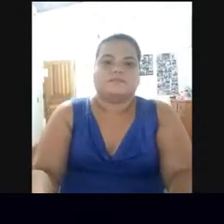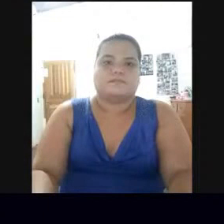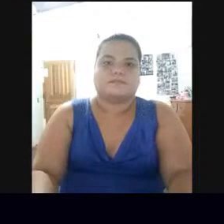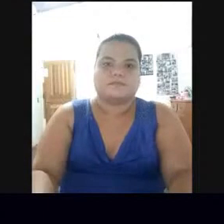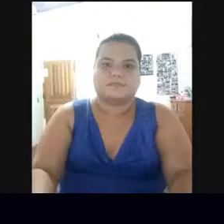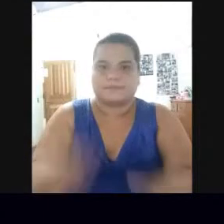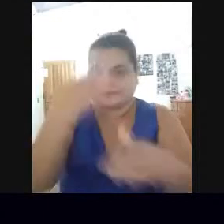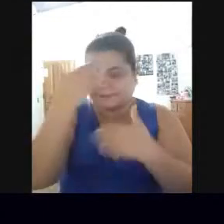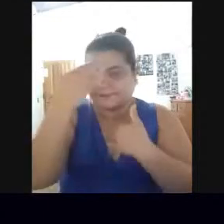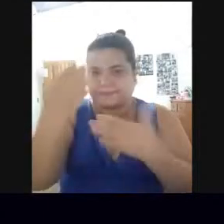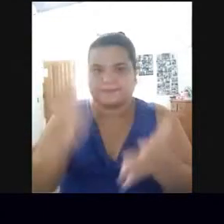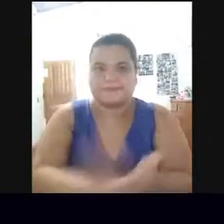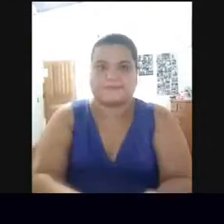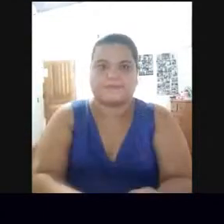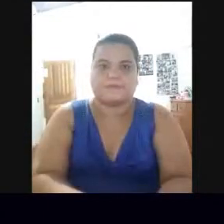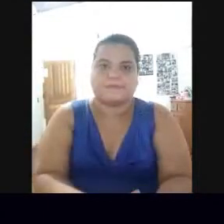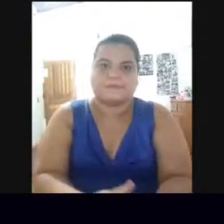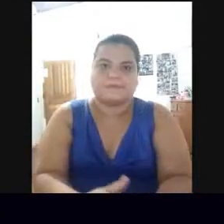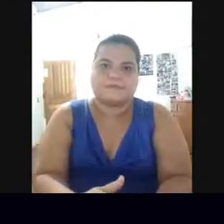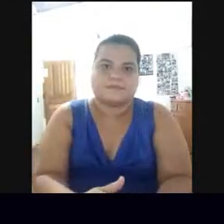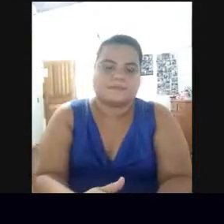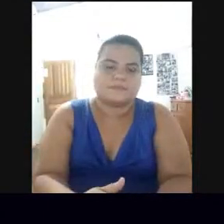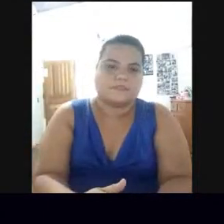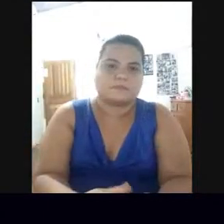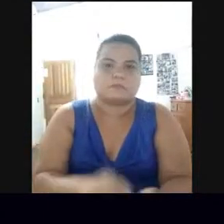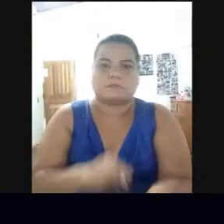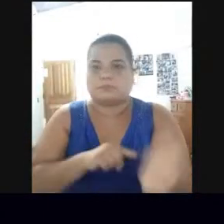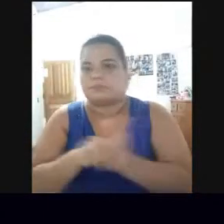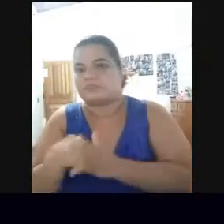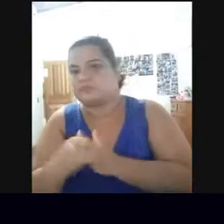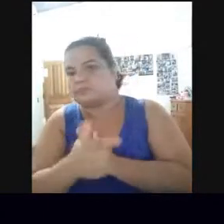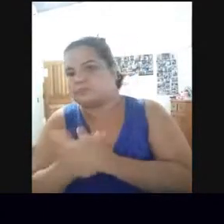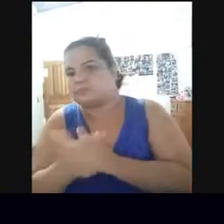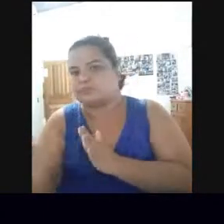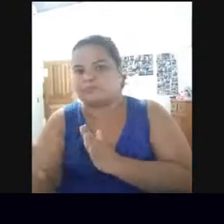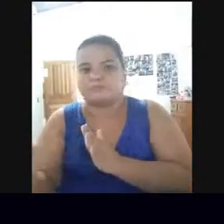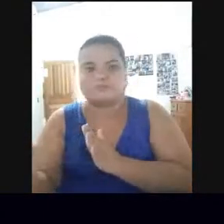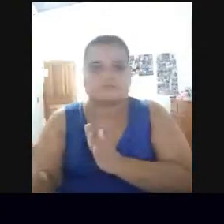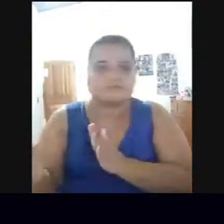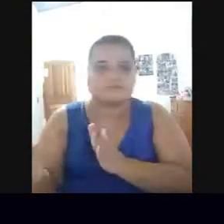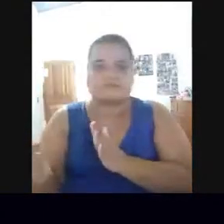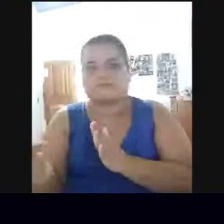Obrigada. Bom, se não há mais nenhuma questão,